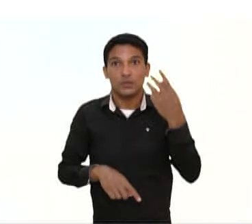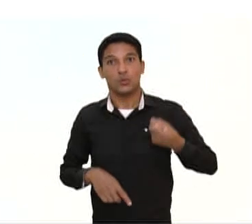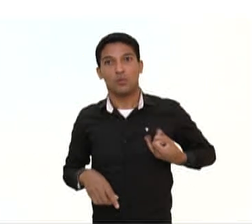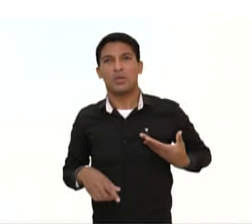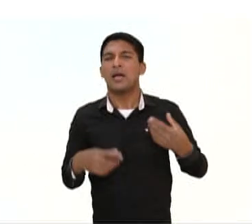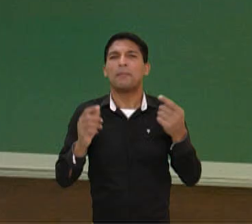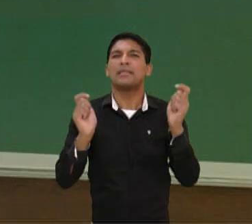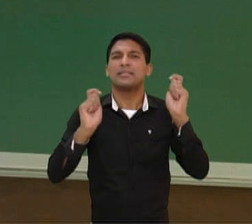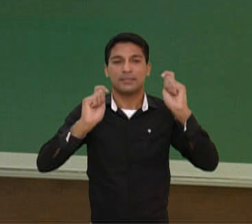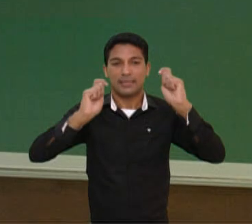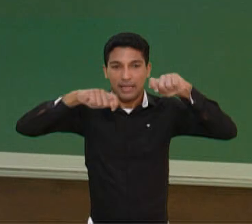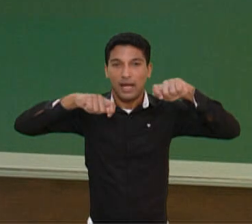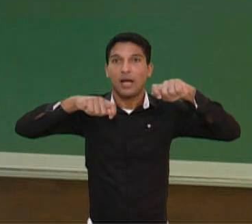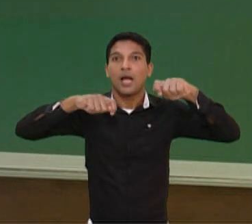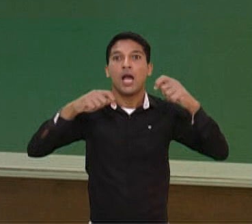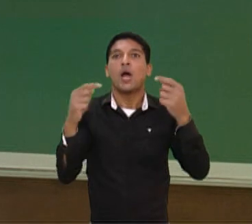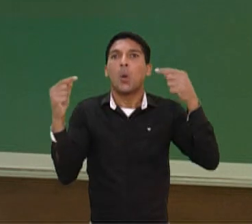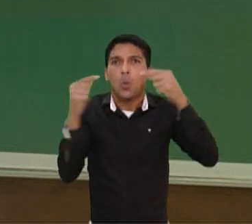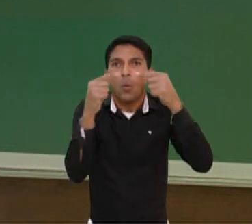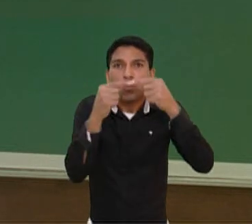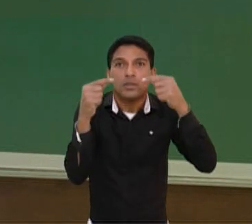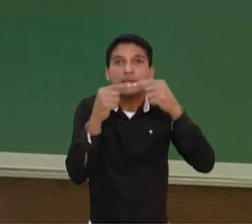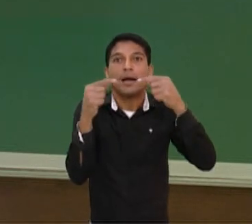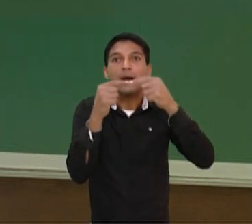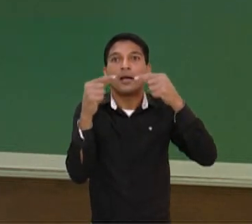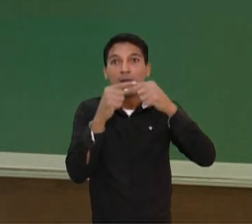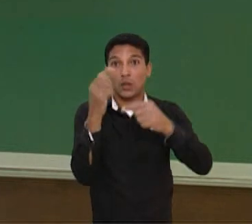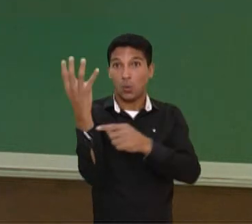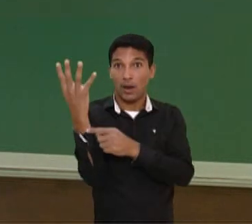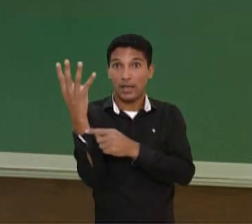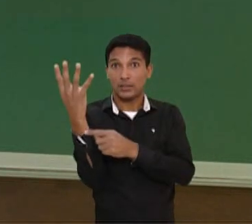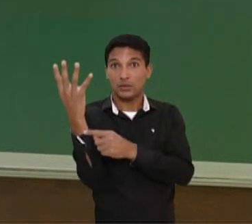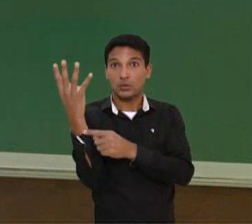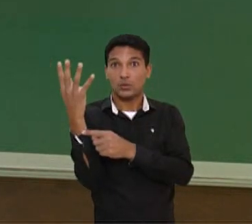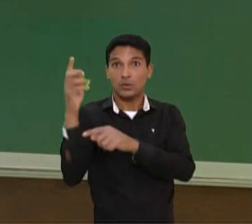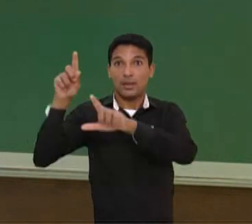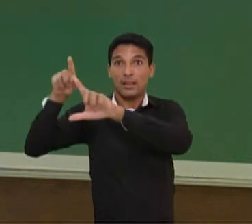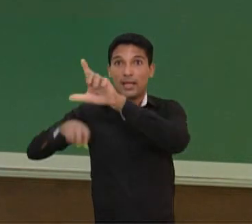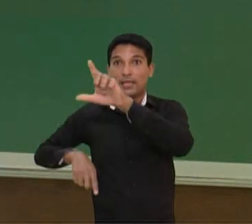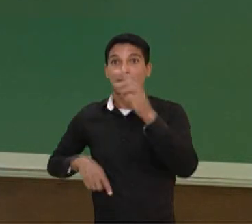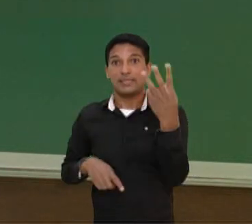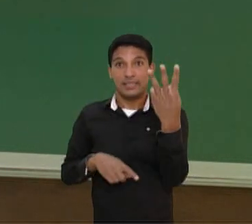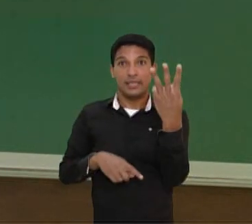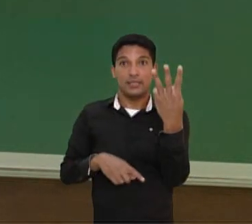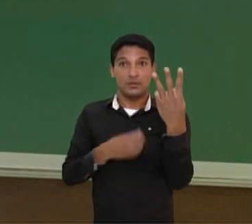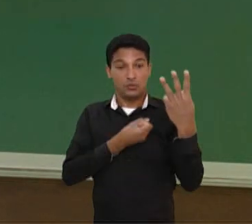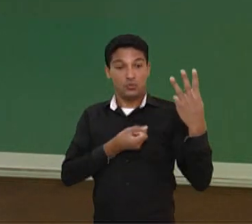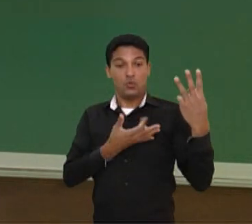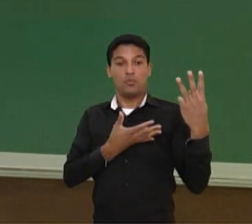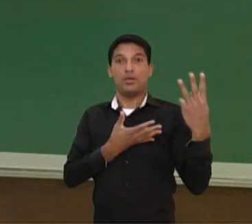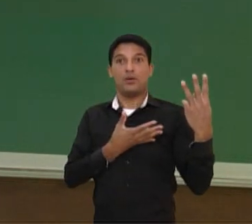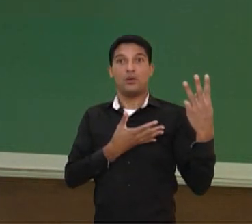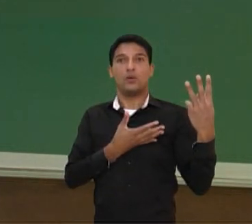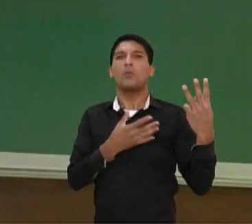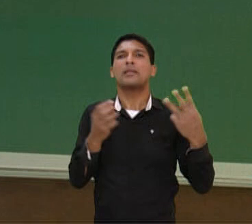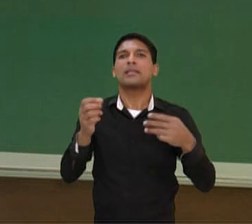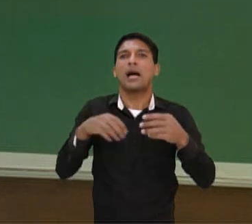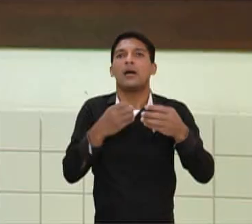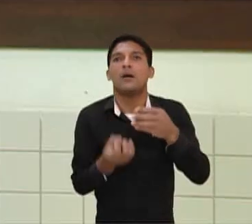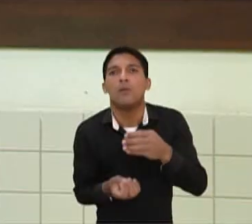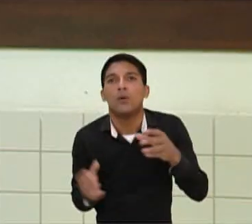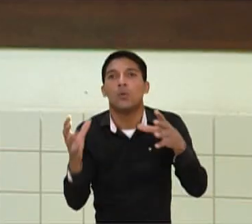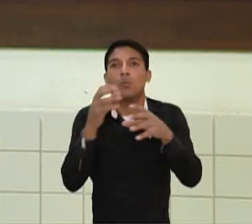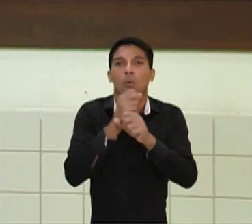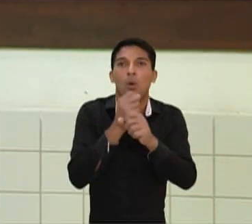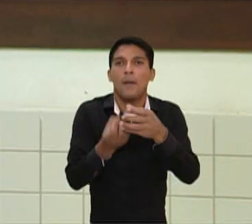fazer com essas 3 letras e 4 números, aliás, 4 letras e 3 números, sem repetir nenhuma letra e nenhum número. A gente